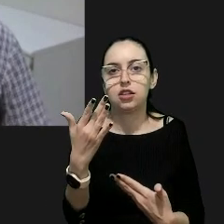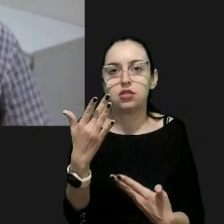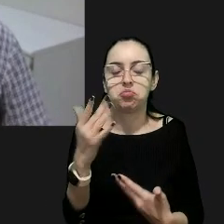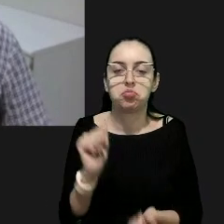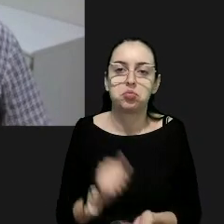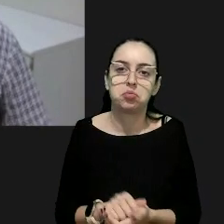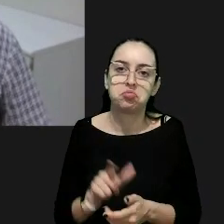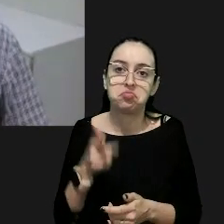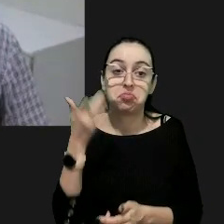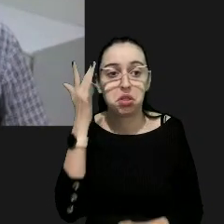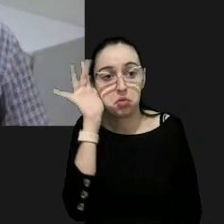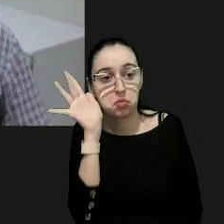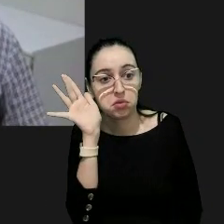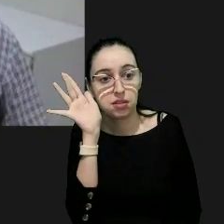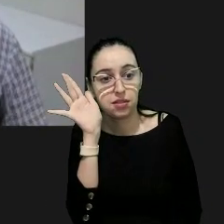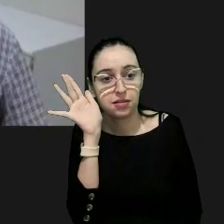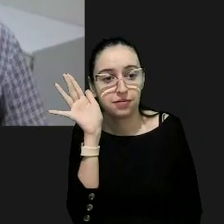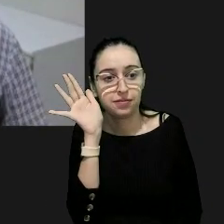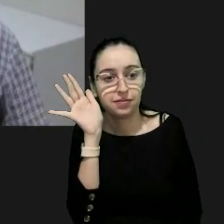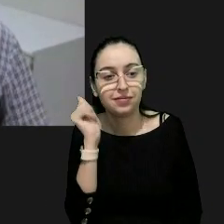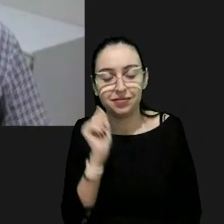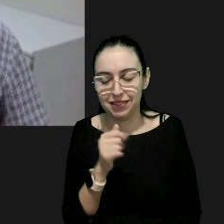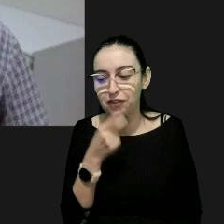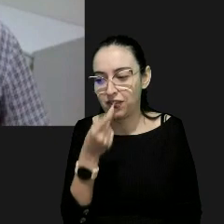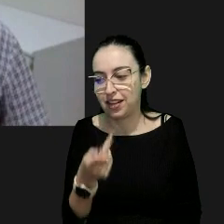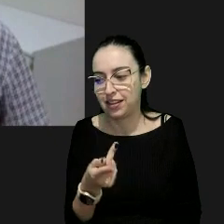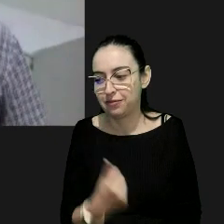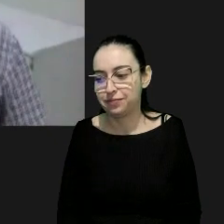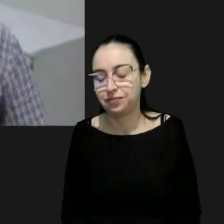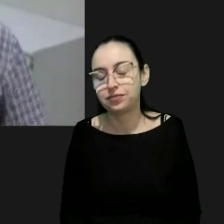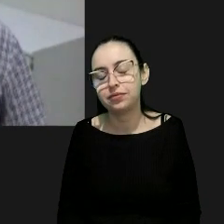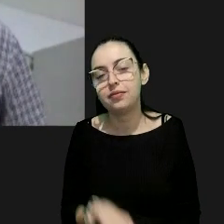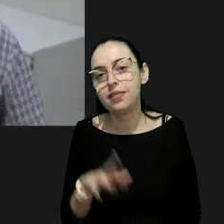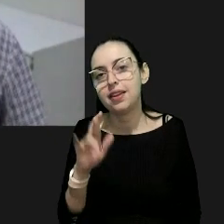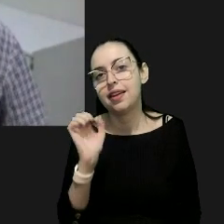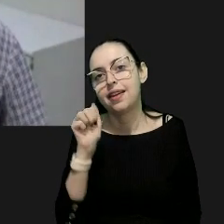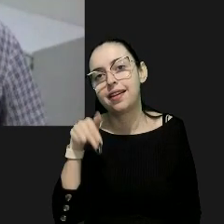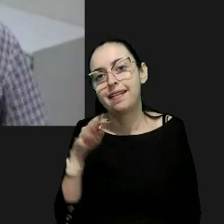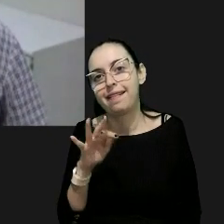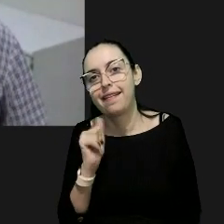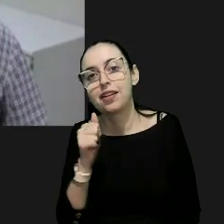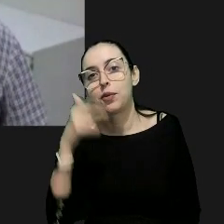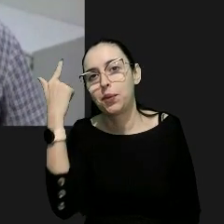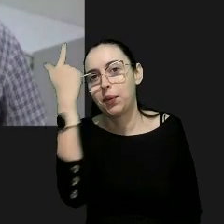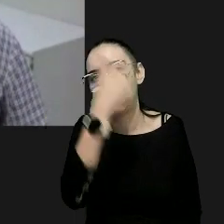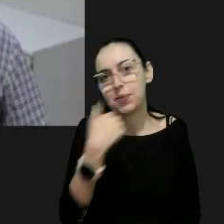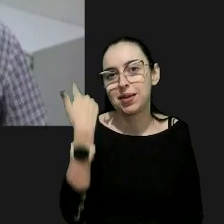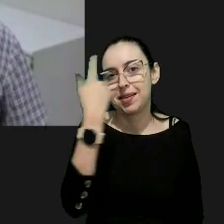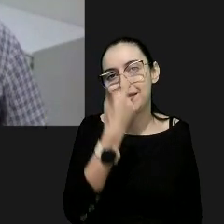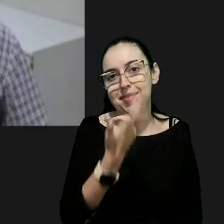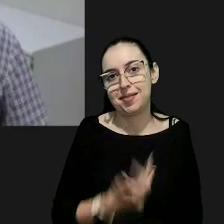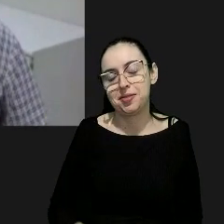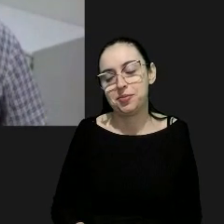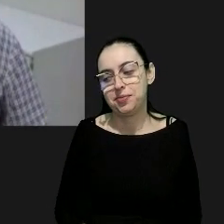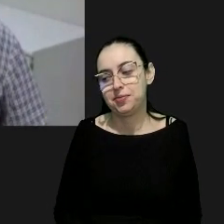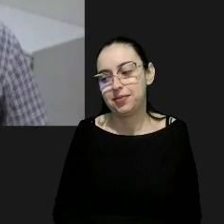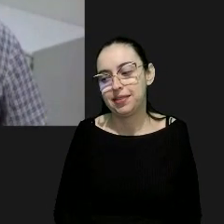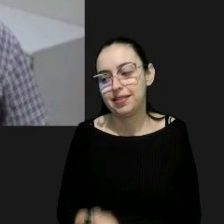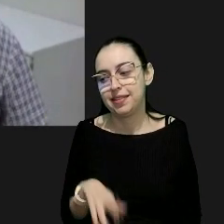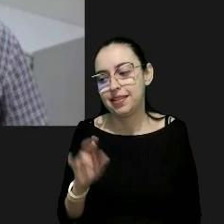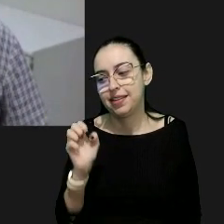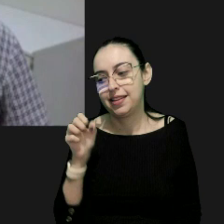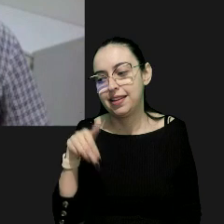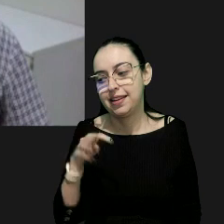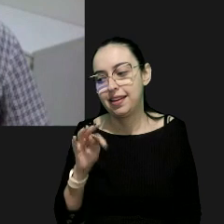Então, agradeço demais, não sei se eu os... quero falar, né? Ah, sim. Renata, olha a minha carinha.